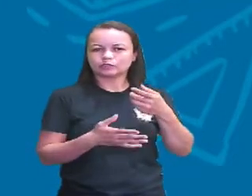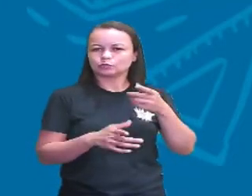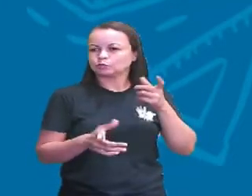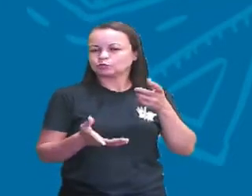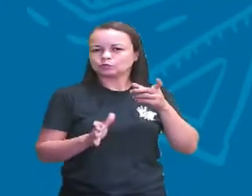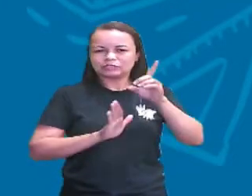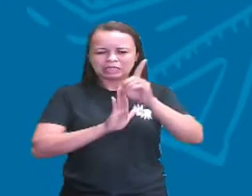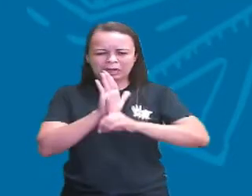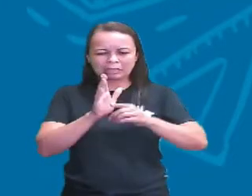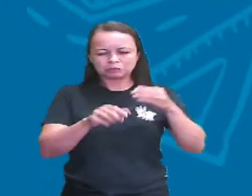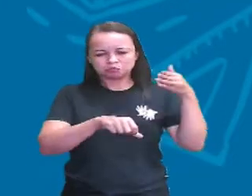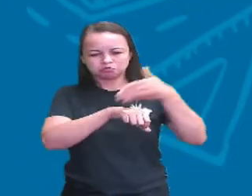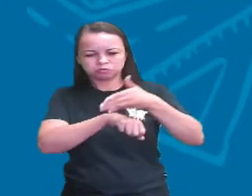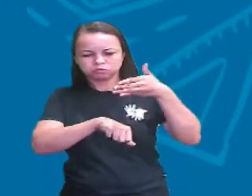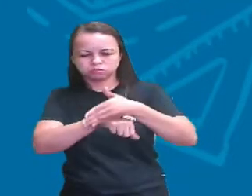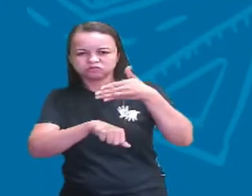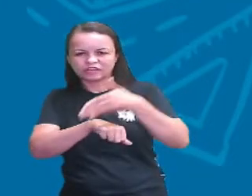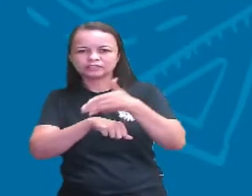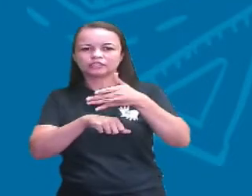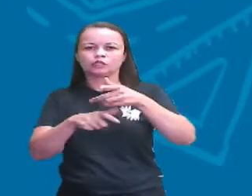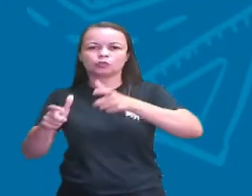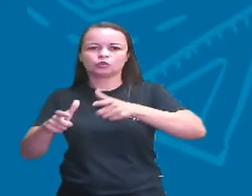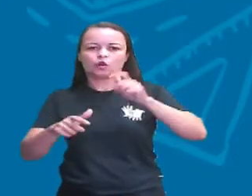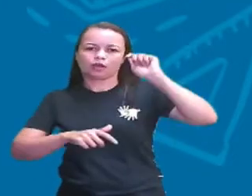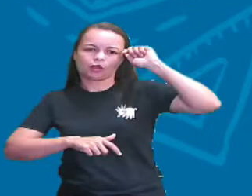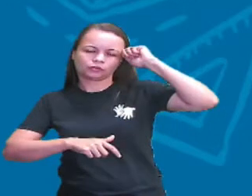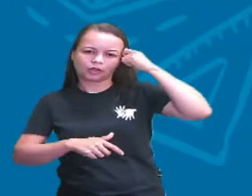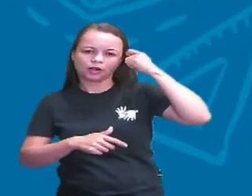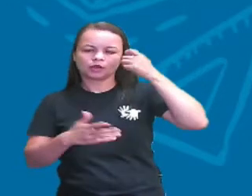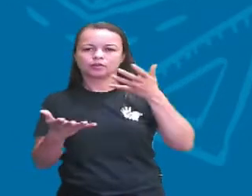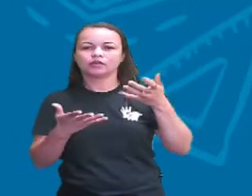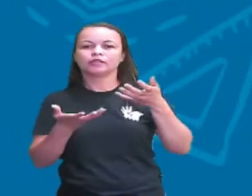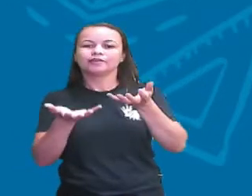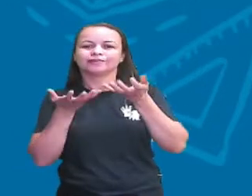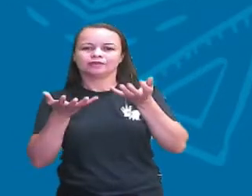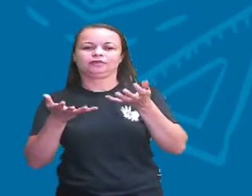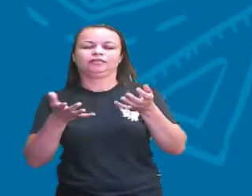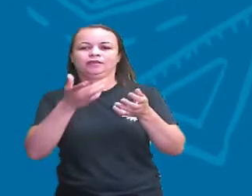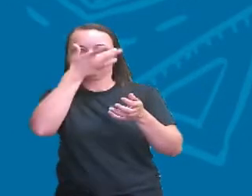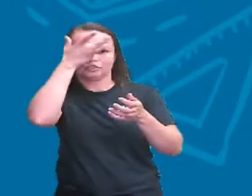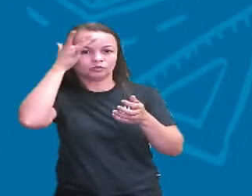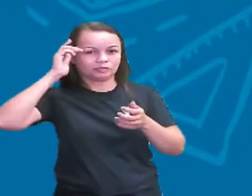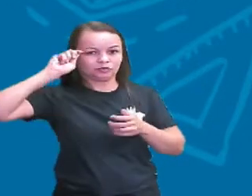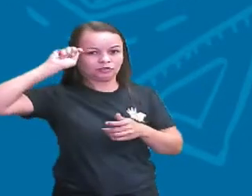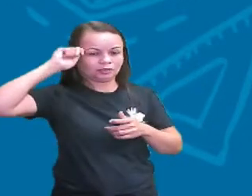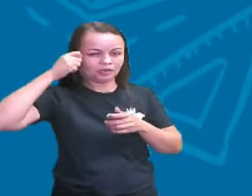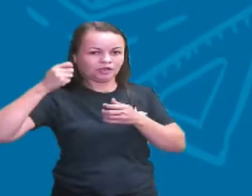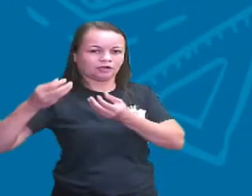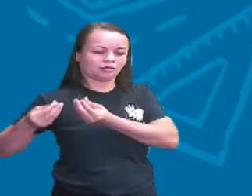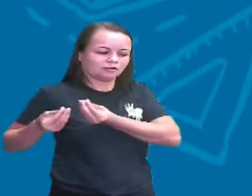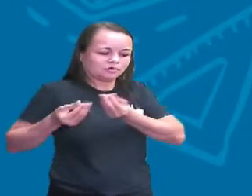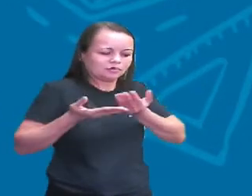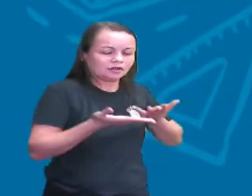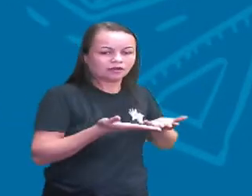com que as pessoas que moravam naquelas regiões servissem eles, tá? Fizessem o que eles queriam.